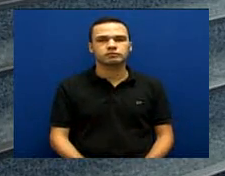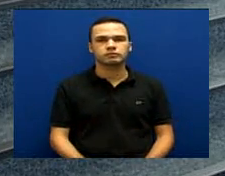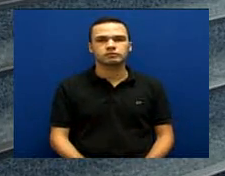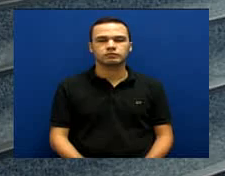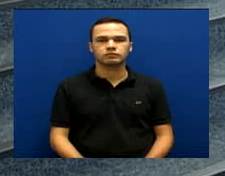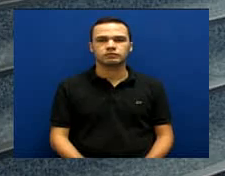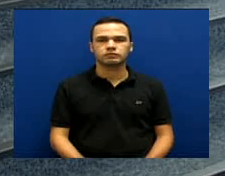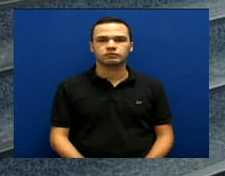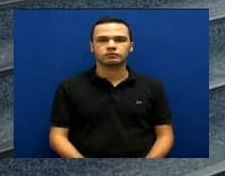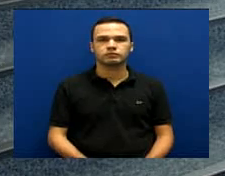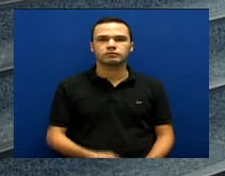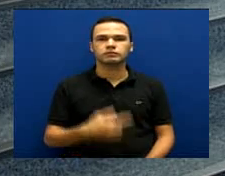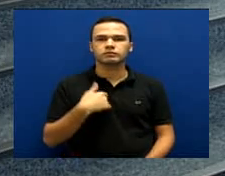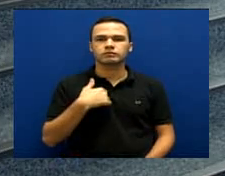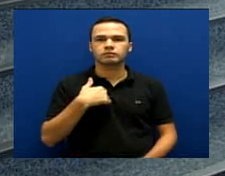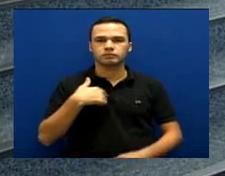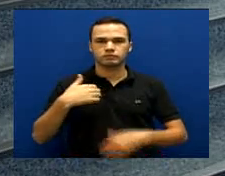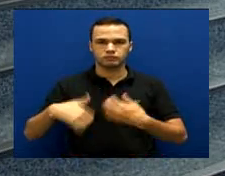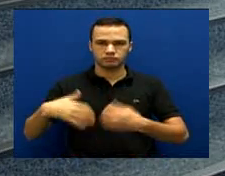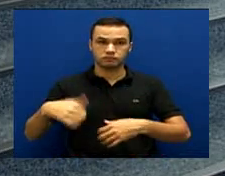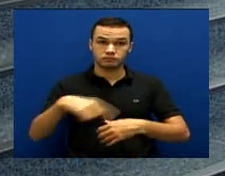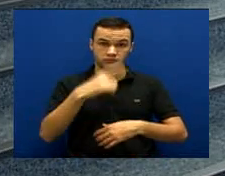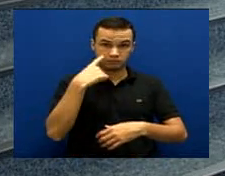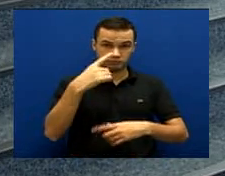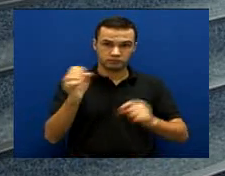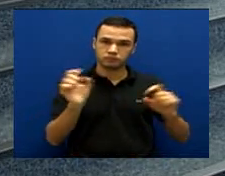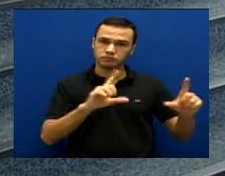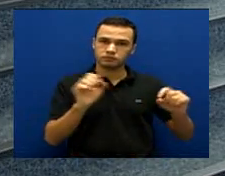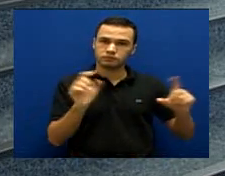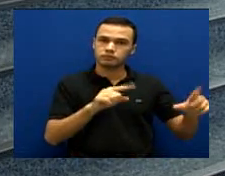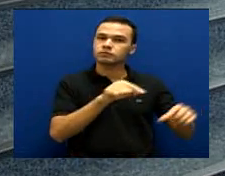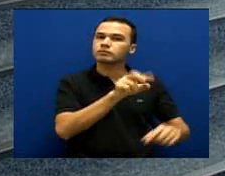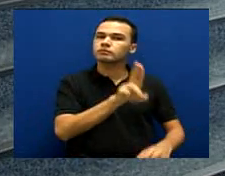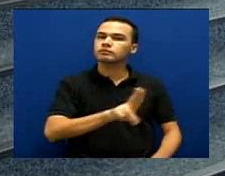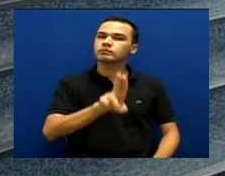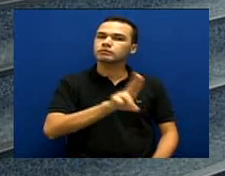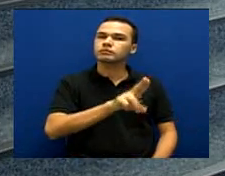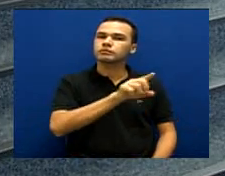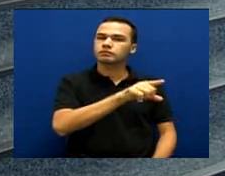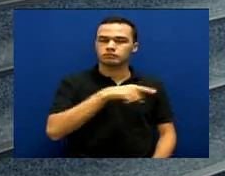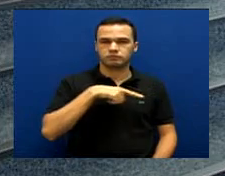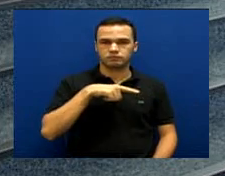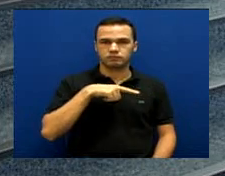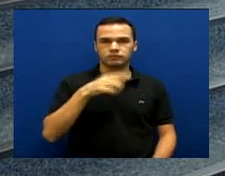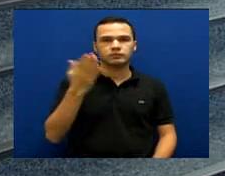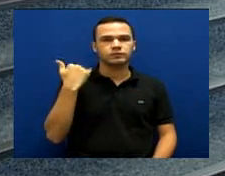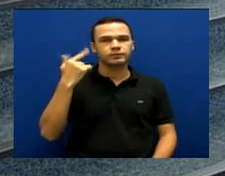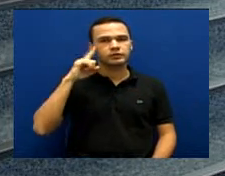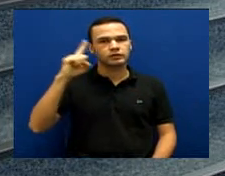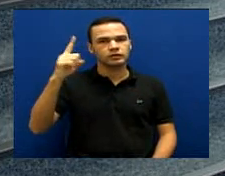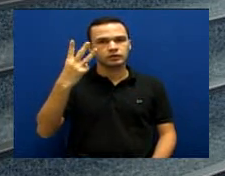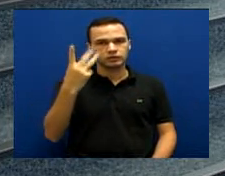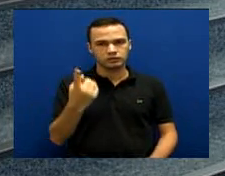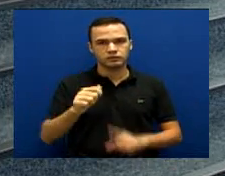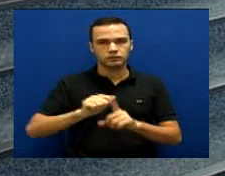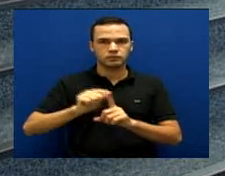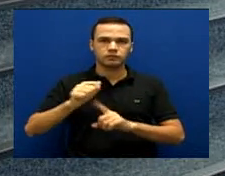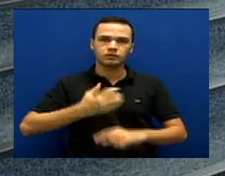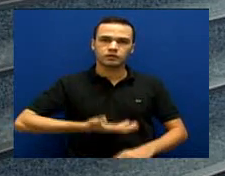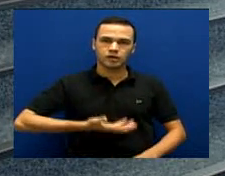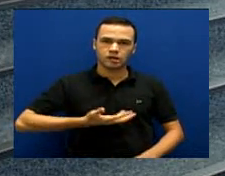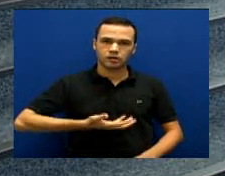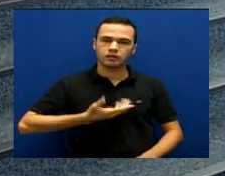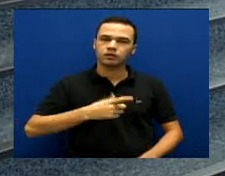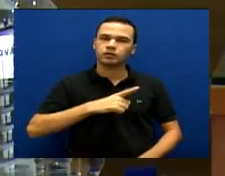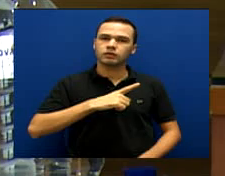só quero deixar claro que esses dados foram usados que nos foram apresentadas até 31 de dezembro e foi um dos dados